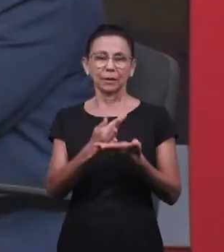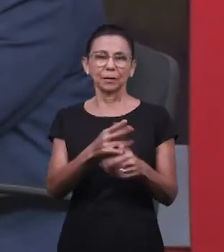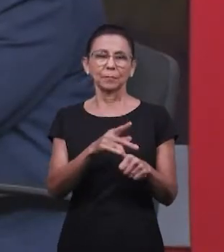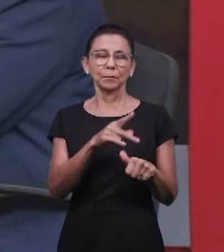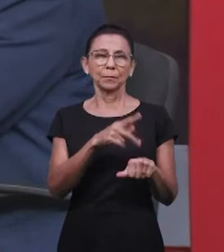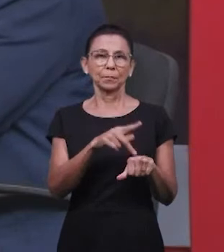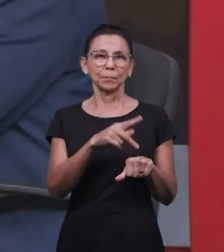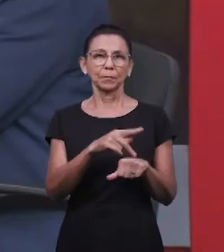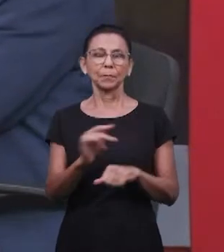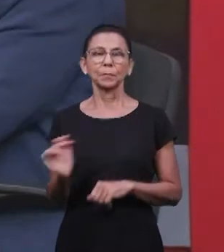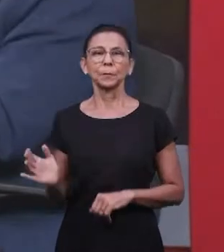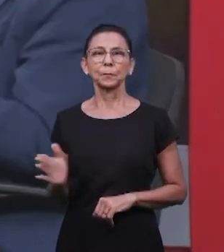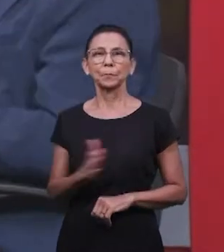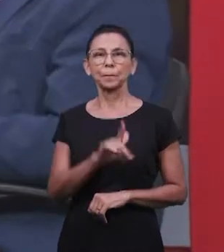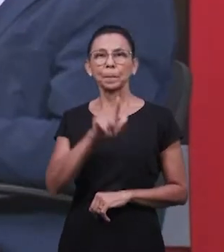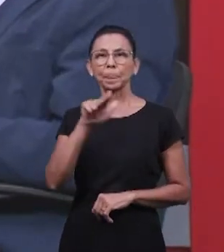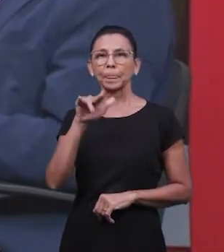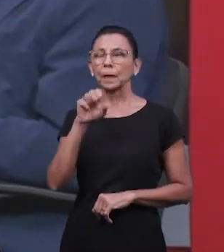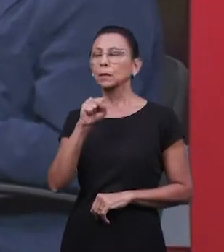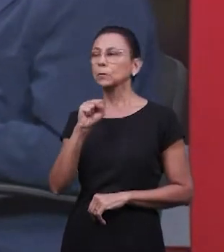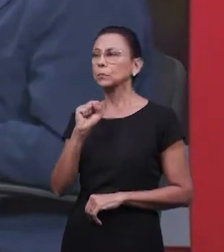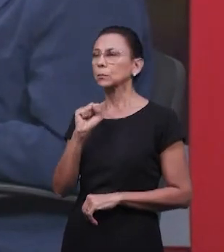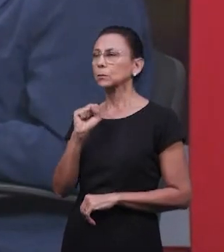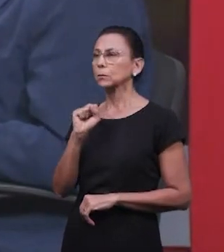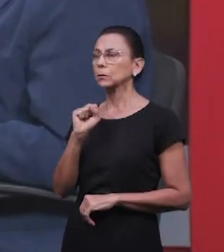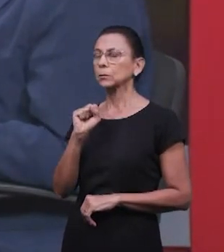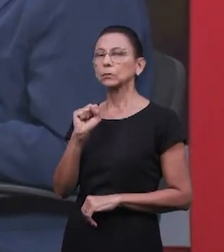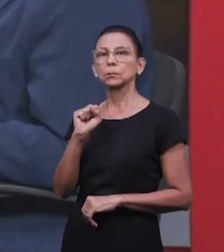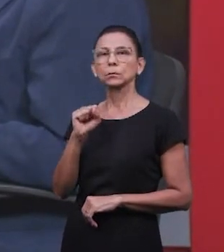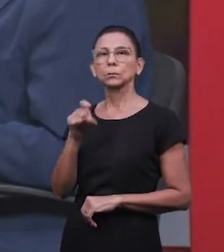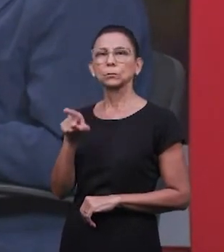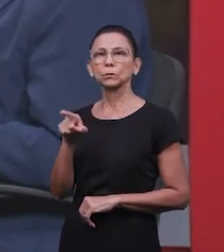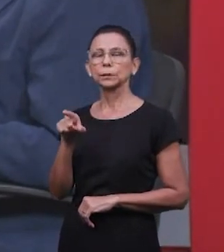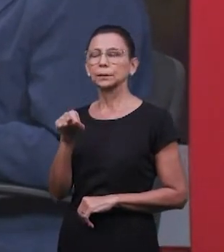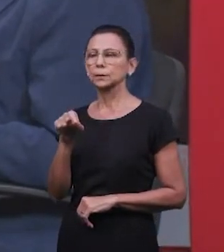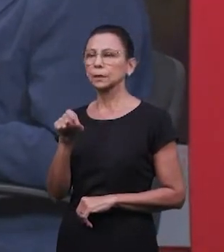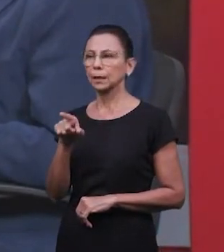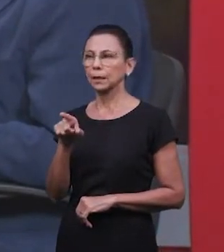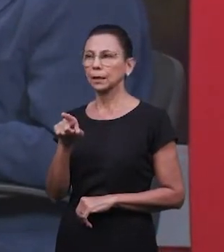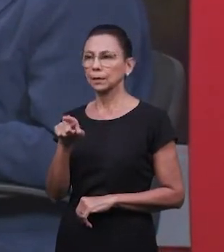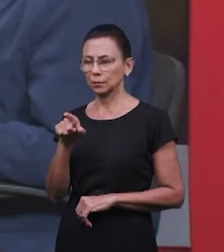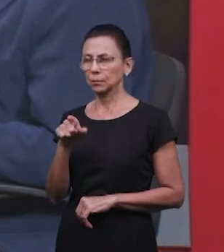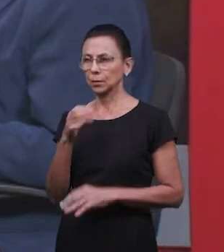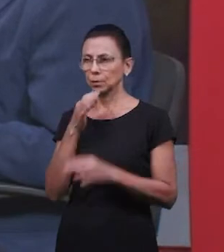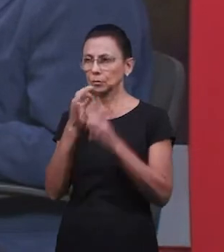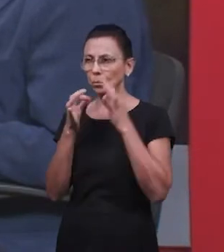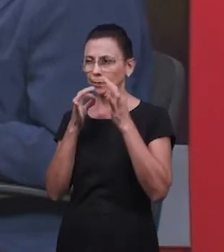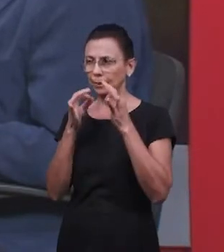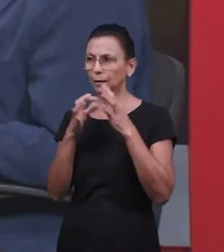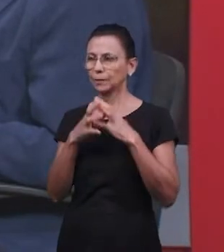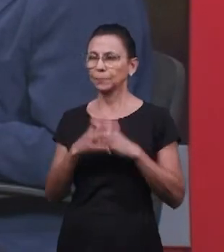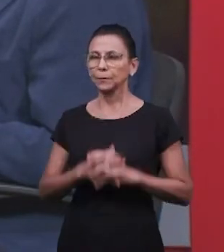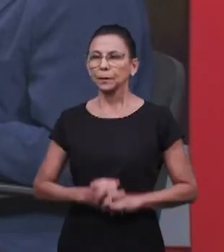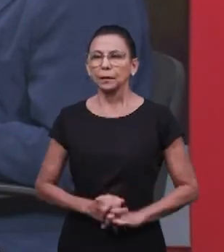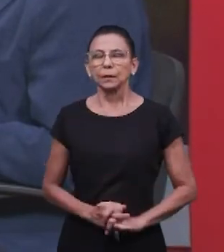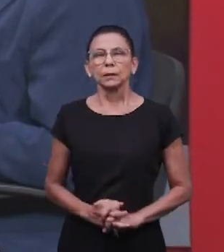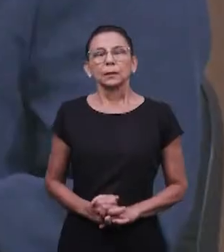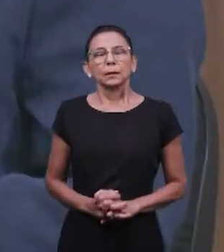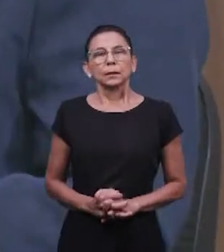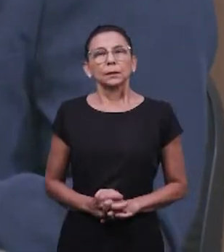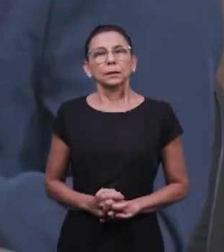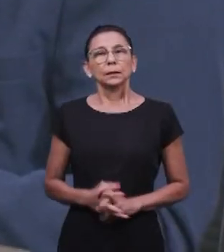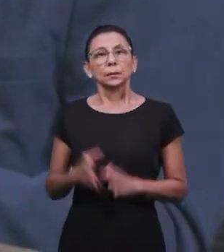a gente pode então, e aí você coloca também seu comentário, isso que a Kézia acabou de